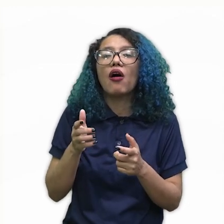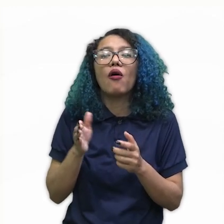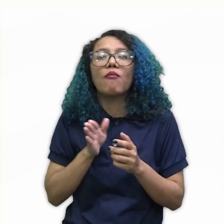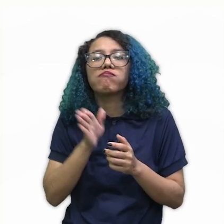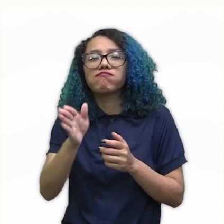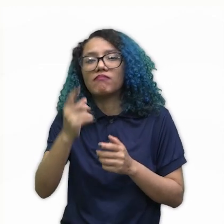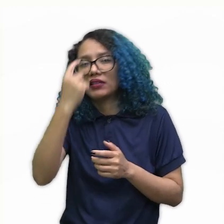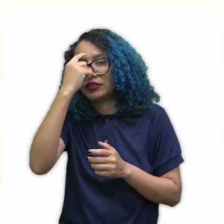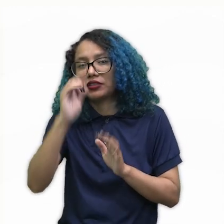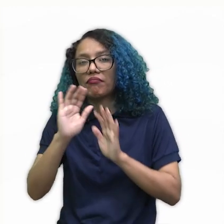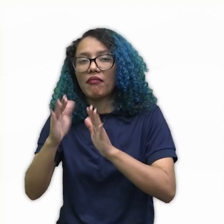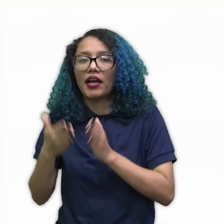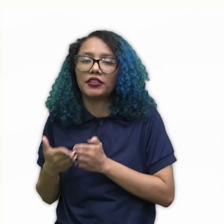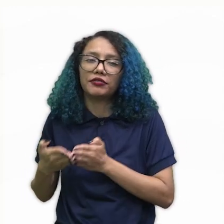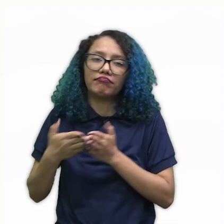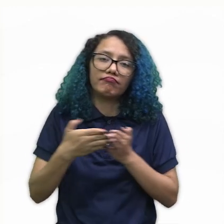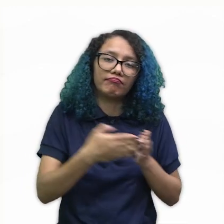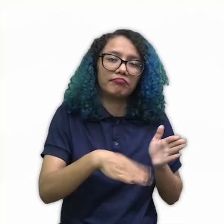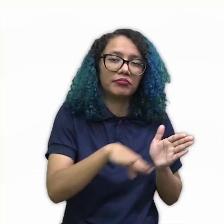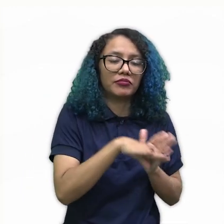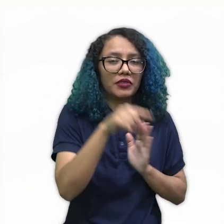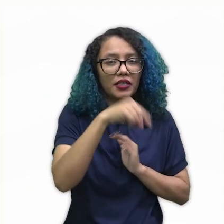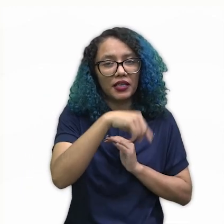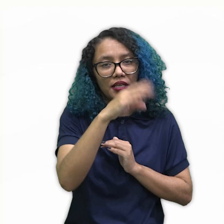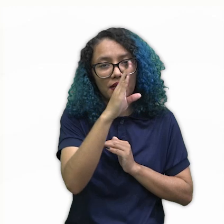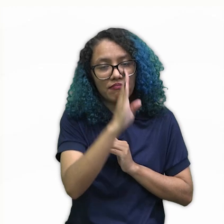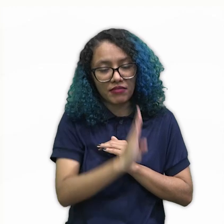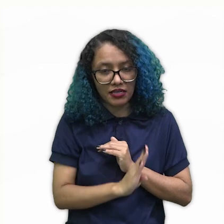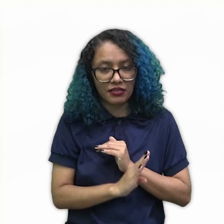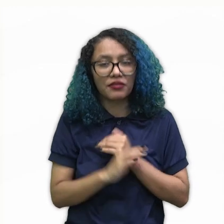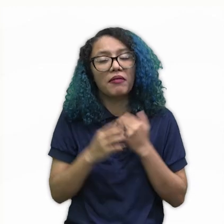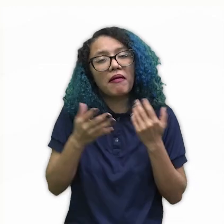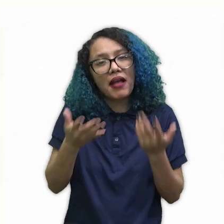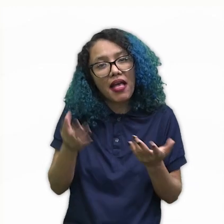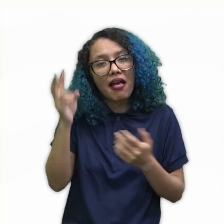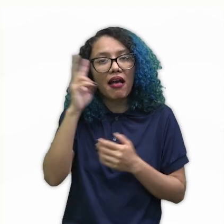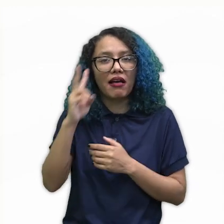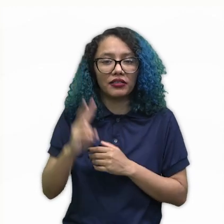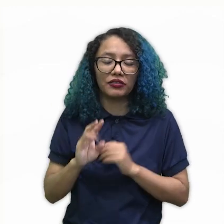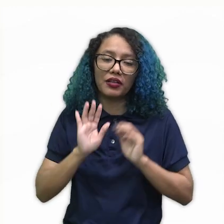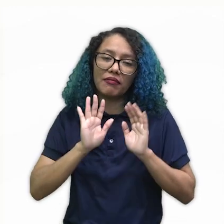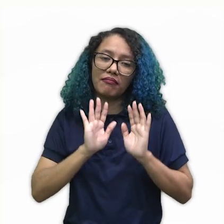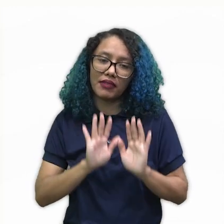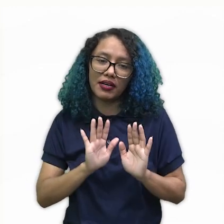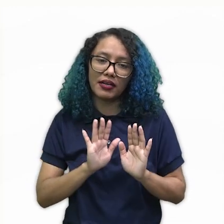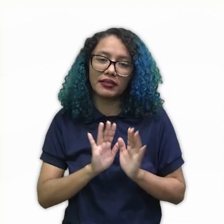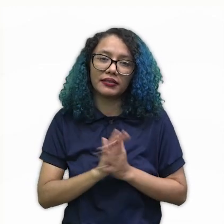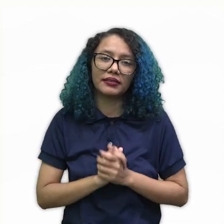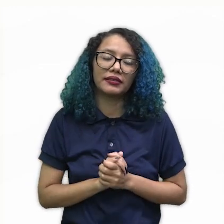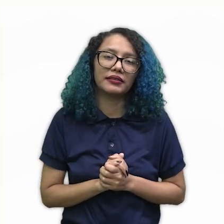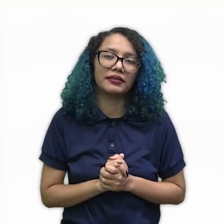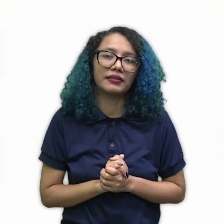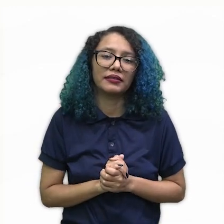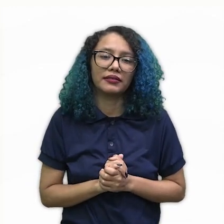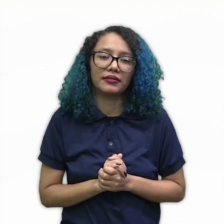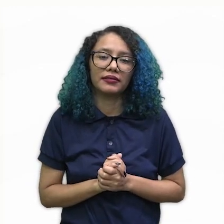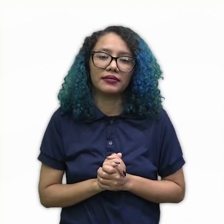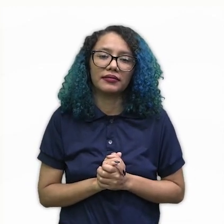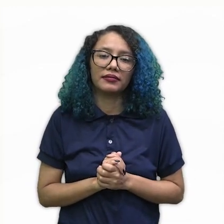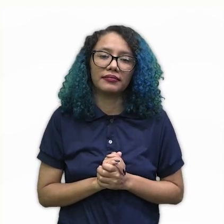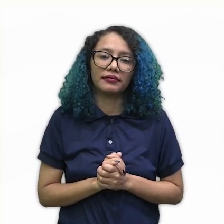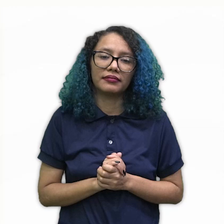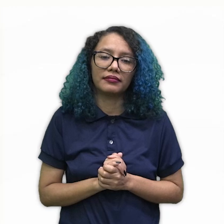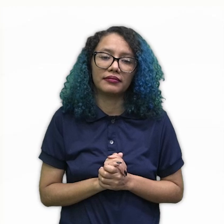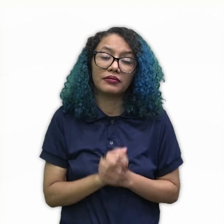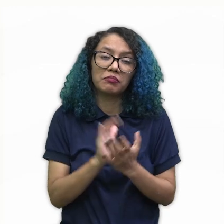uma nova rota, certo? Bem, pelo menos é isso que a gente escuta, mas obviamente que essa história aí, ela tem ali